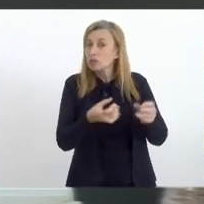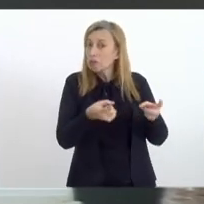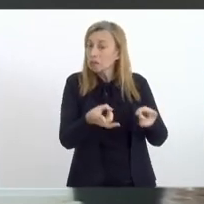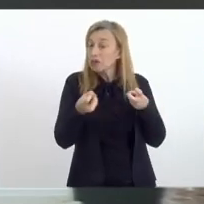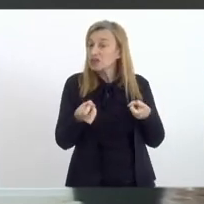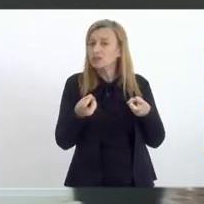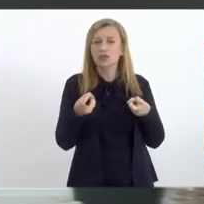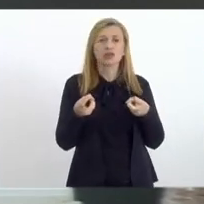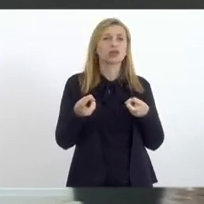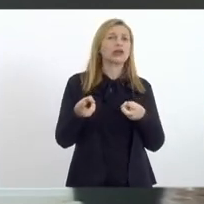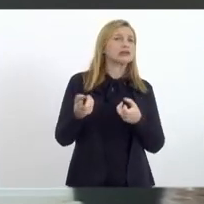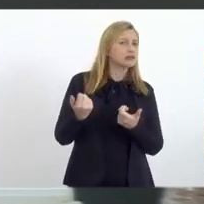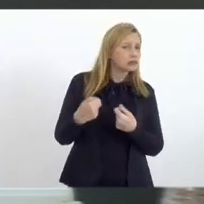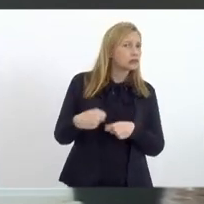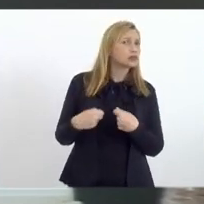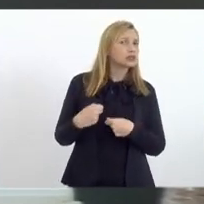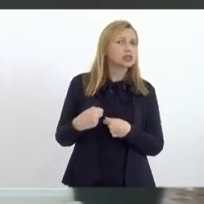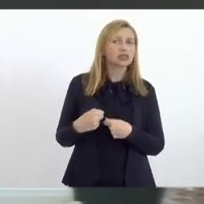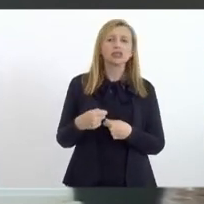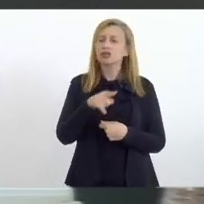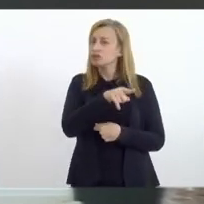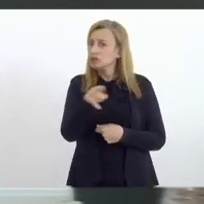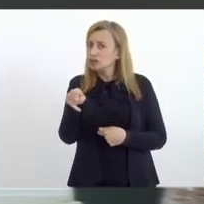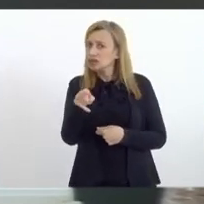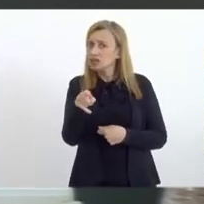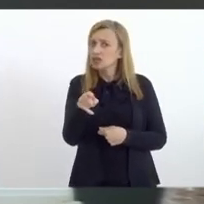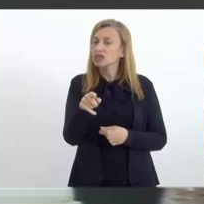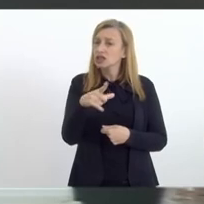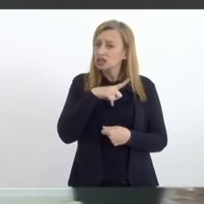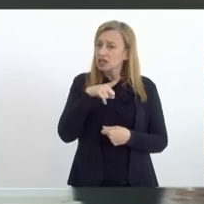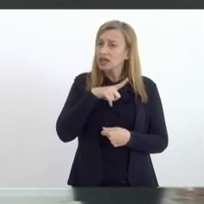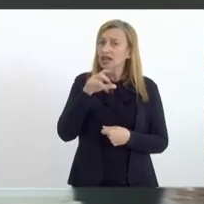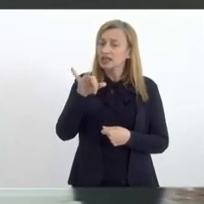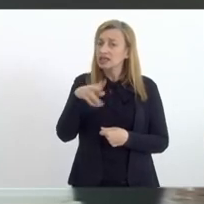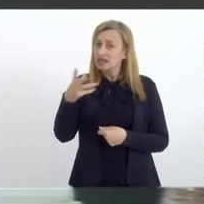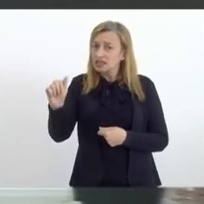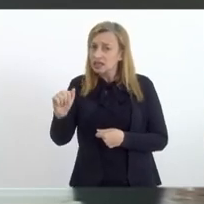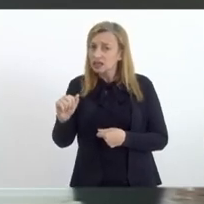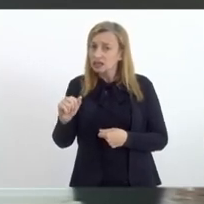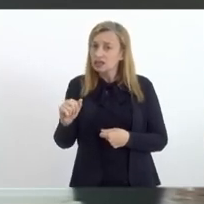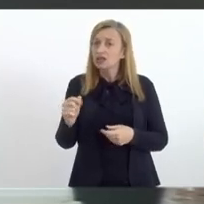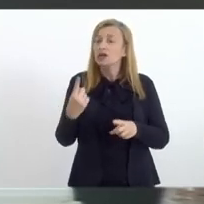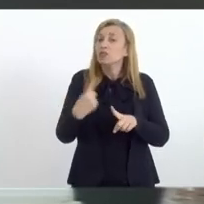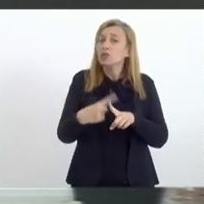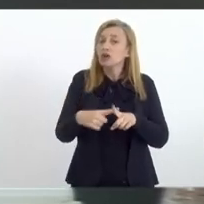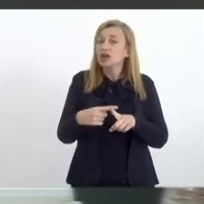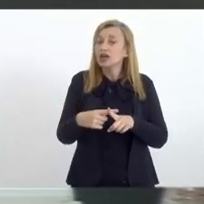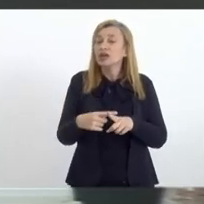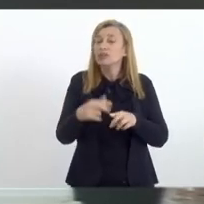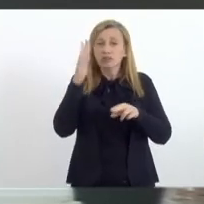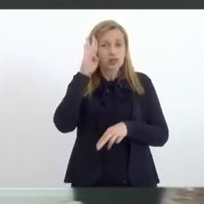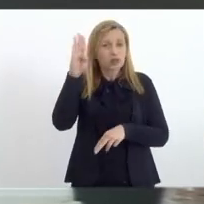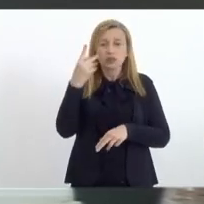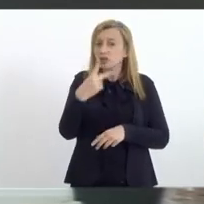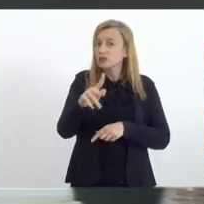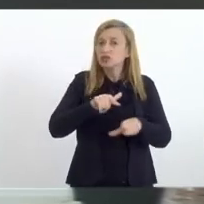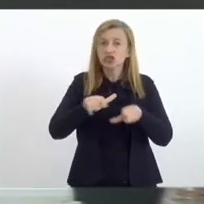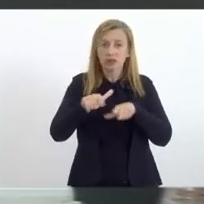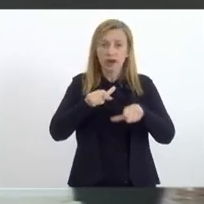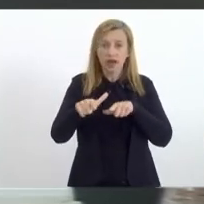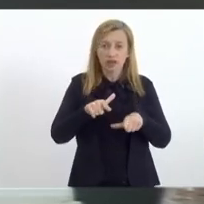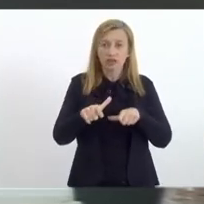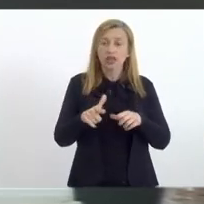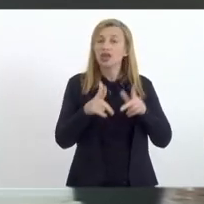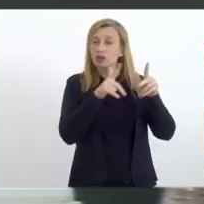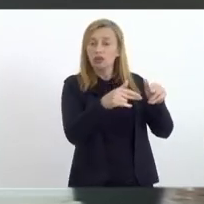percebia essa necessidade de vocês terem essa licença para capacitação. Por quê? Principalmente pela função típica que vocês exercem, como o